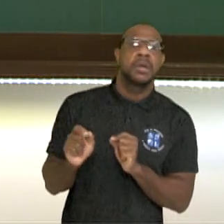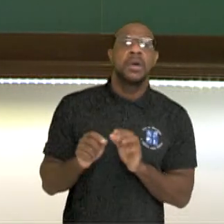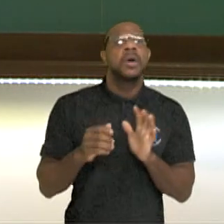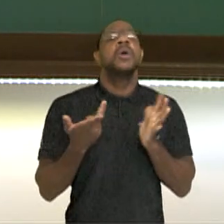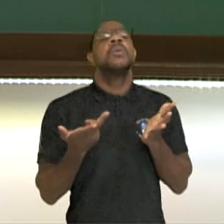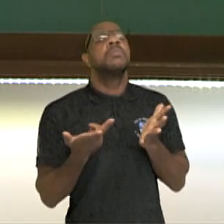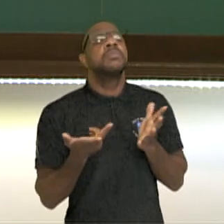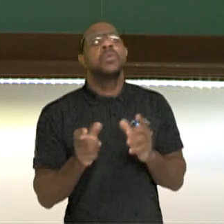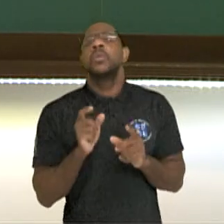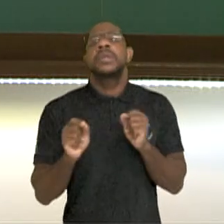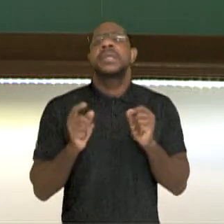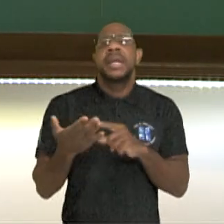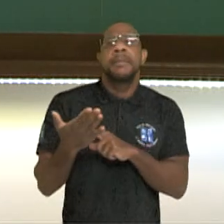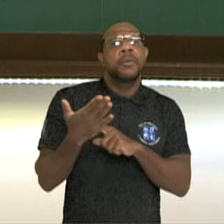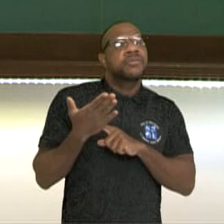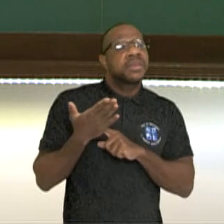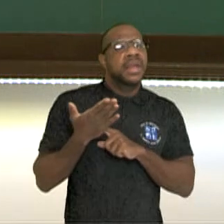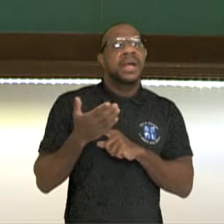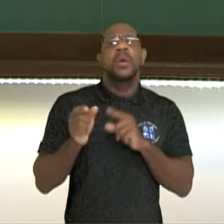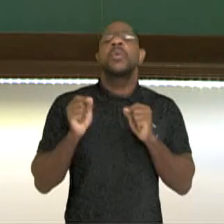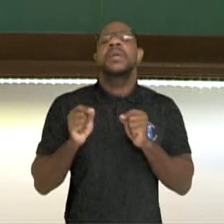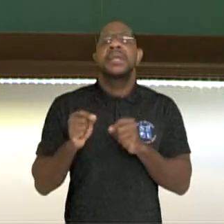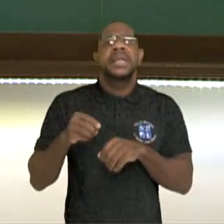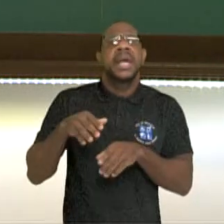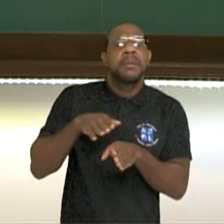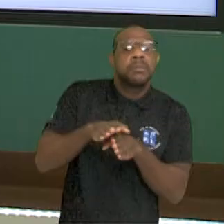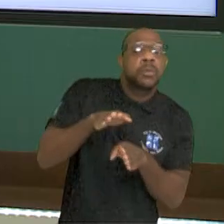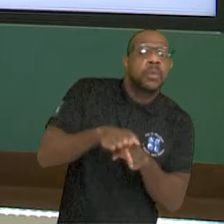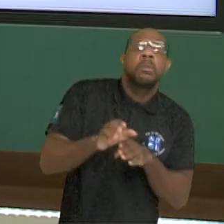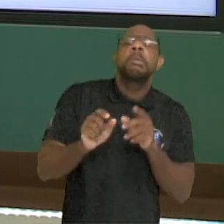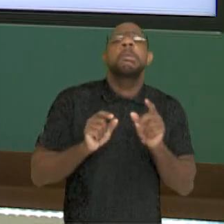a orientar no nosso dia a dia? Vamos conferir então?